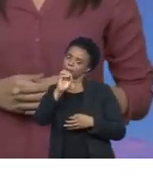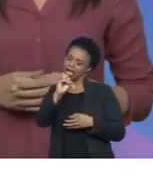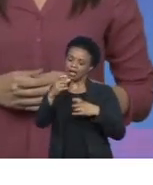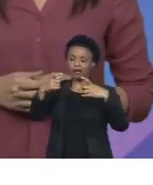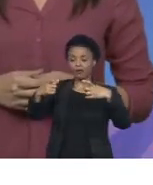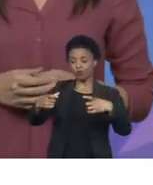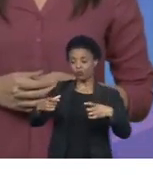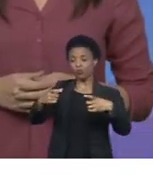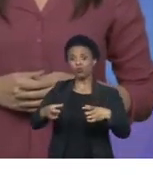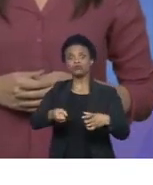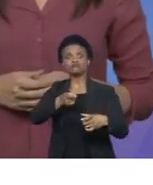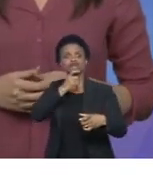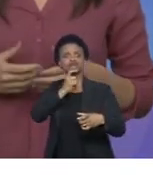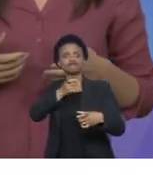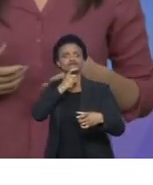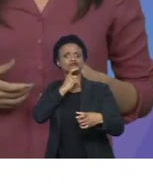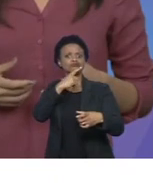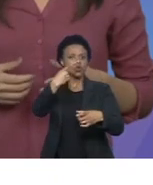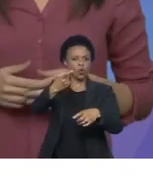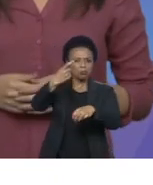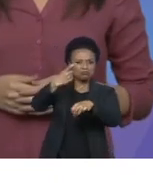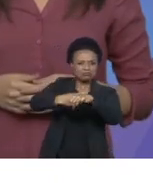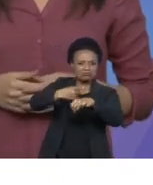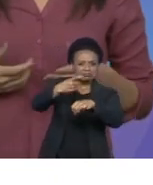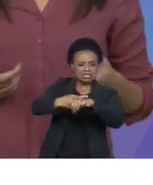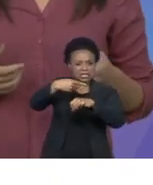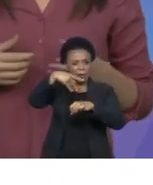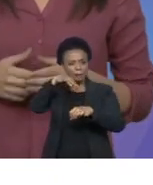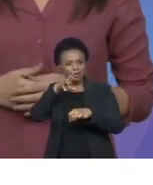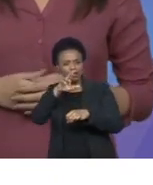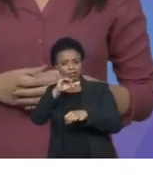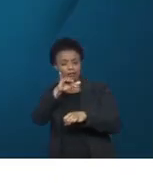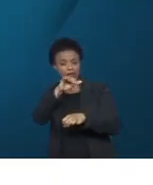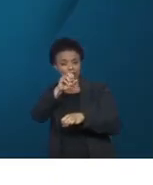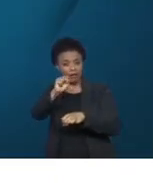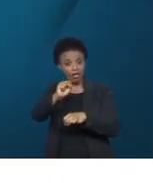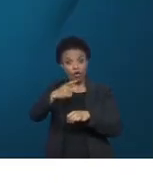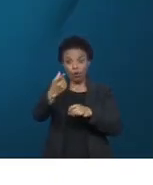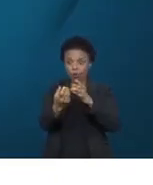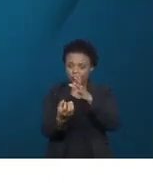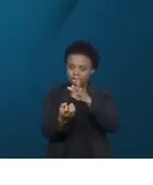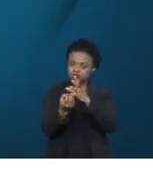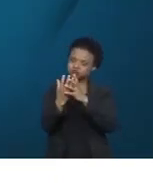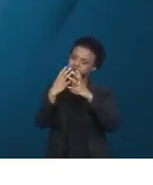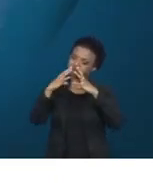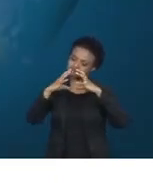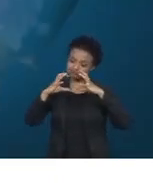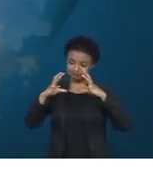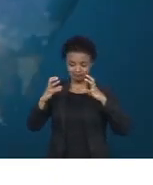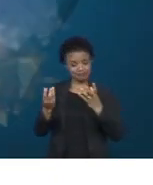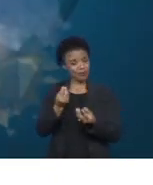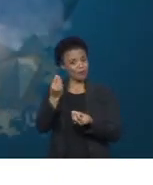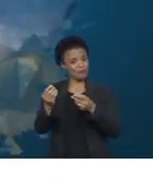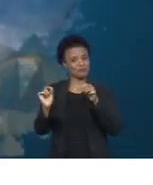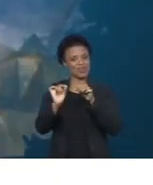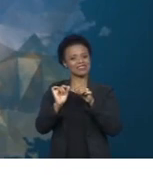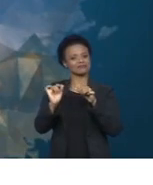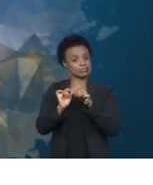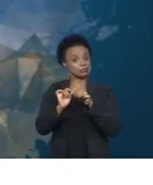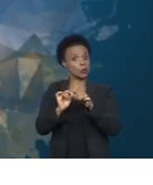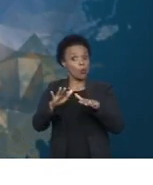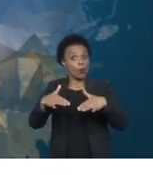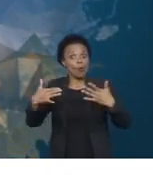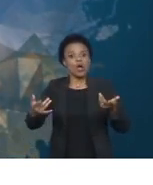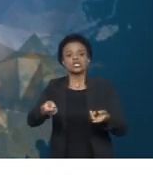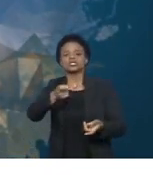de cristalização dos minerais e da composição do magma que as originou. Em grandes profundidades, o resfriamento e a